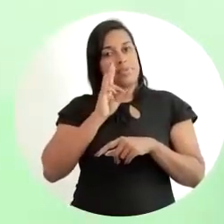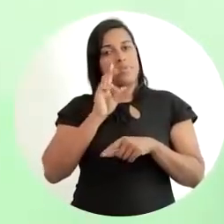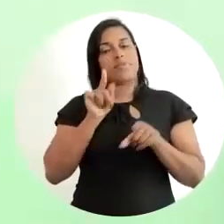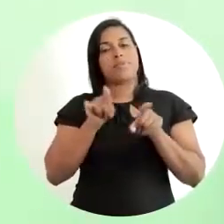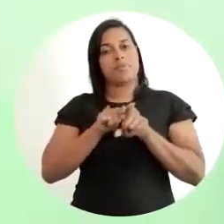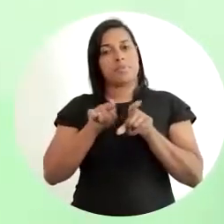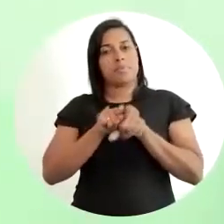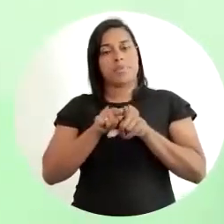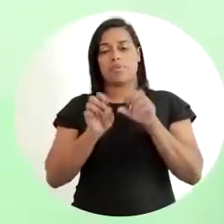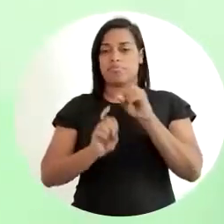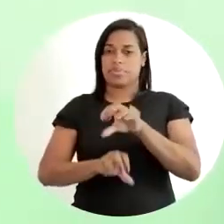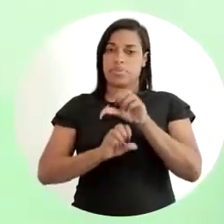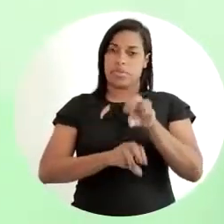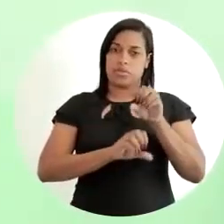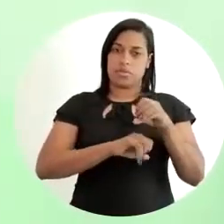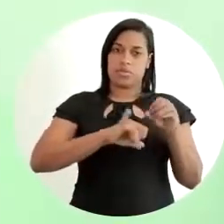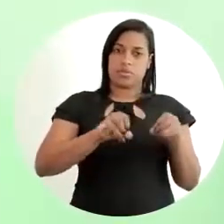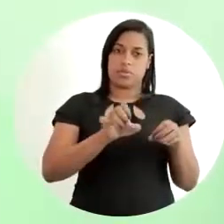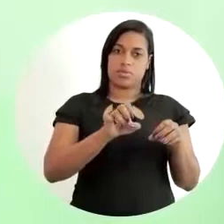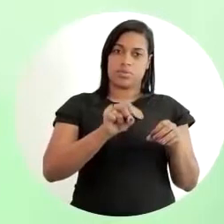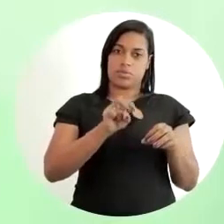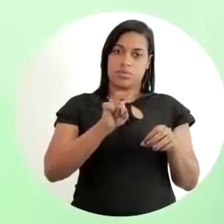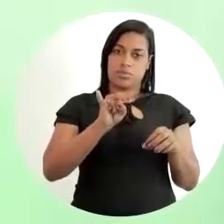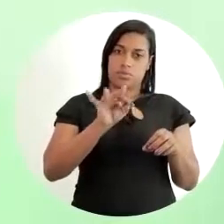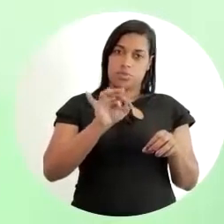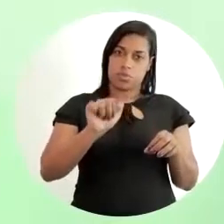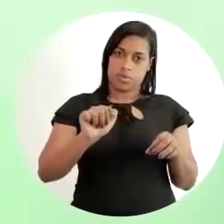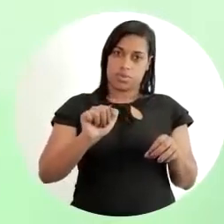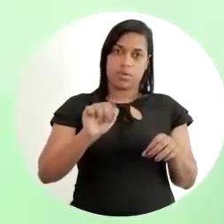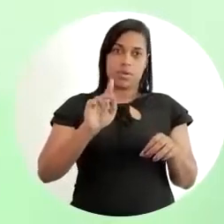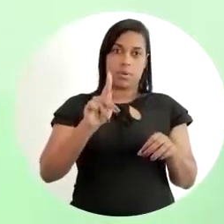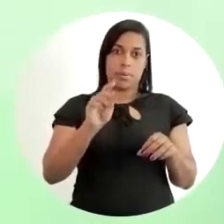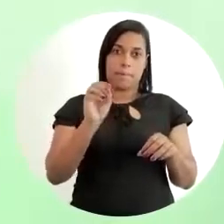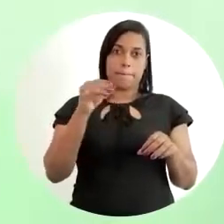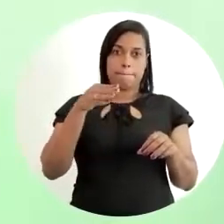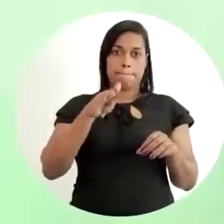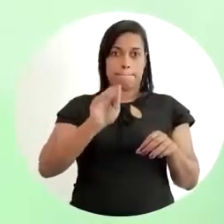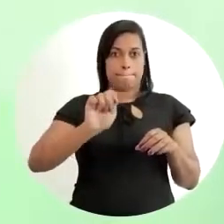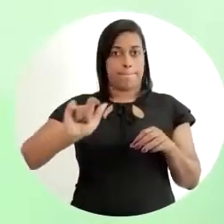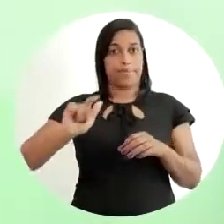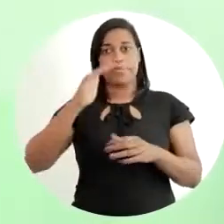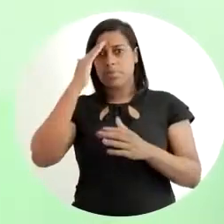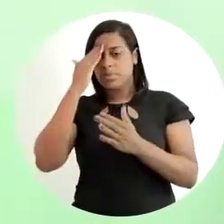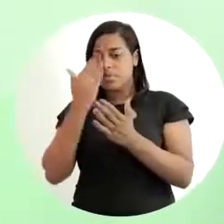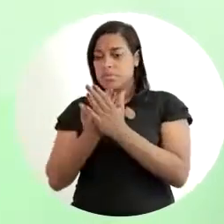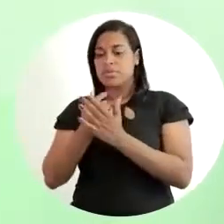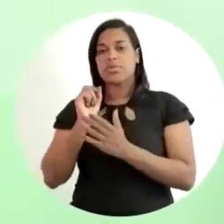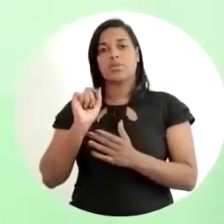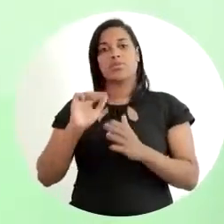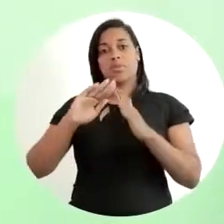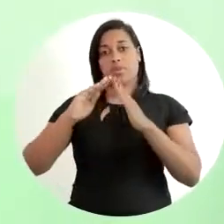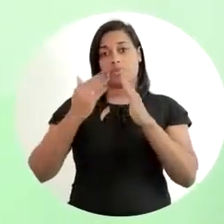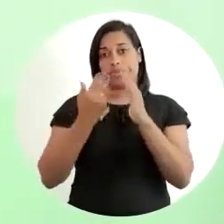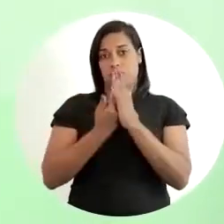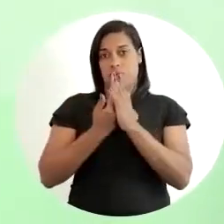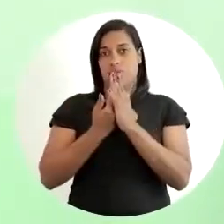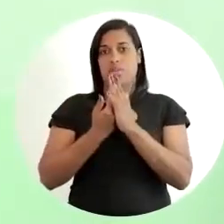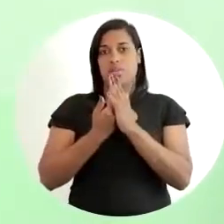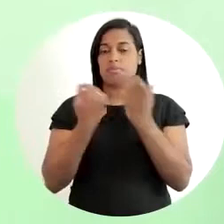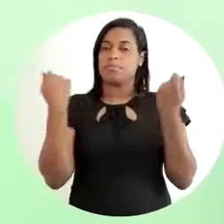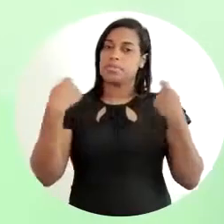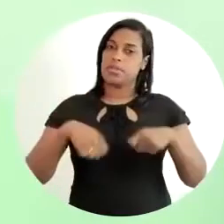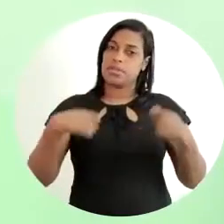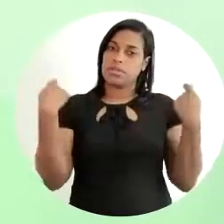viu, da educação jesuíta. Pombal, ele acreditava que a